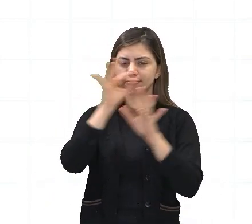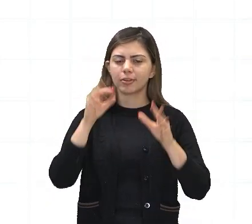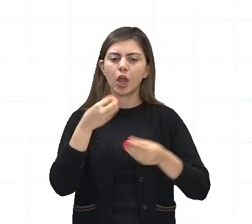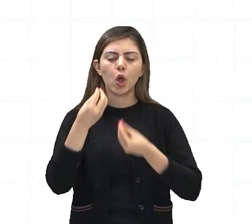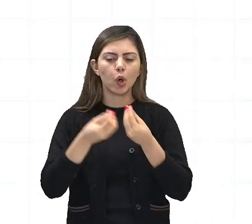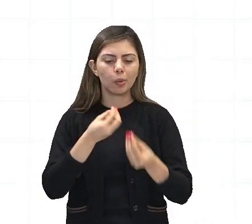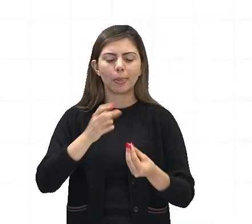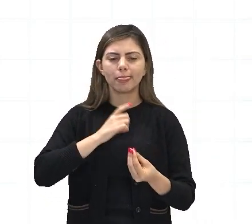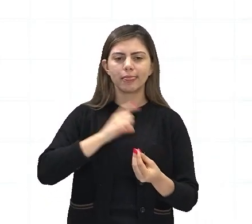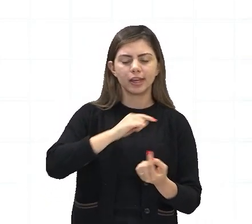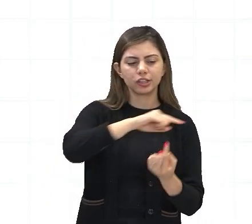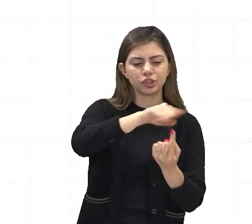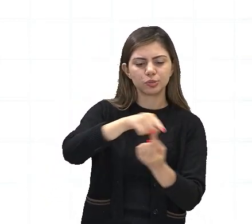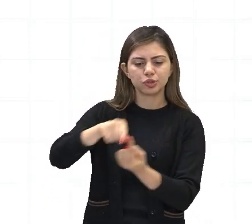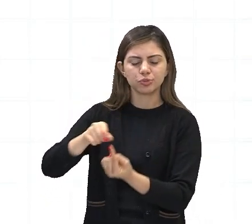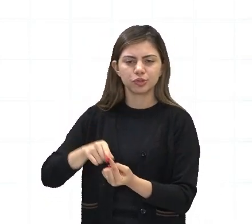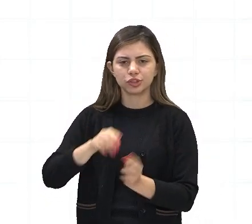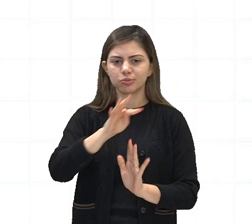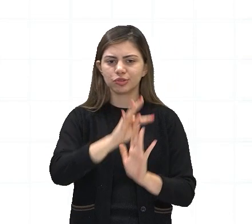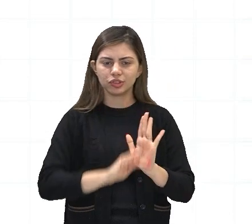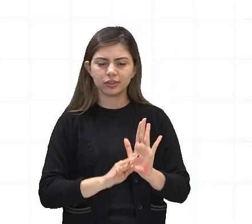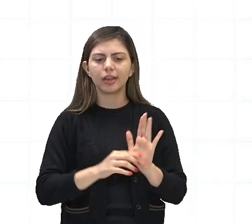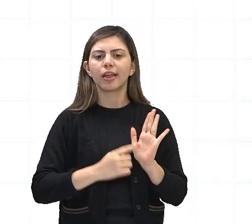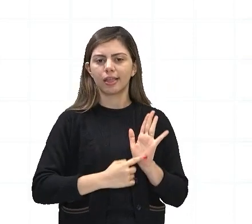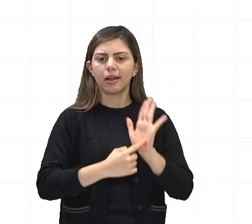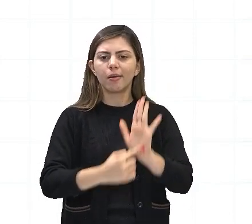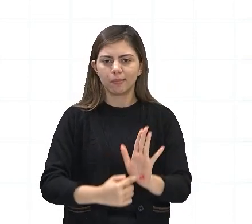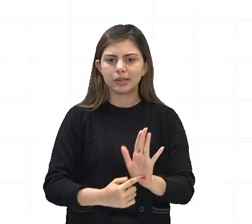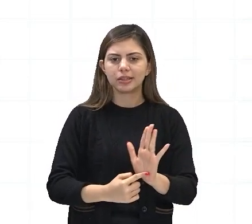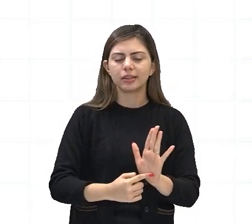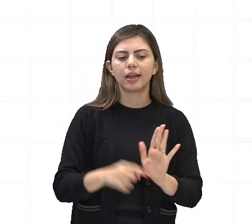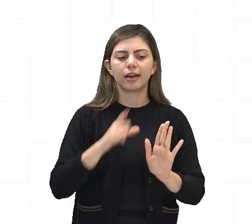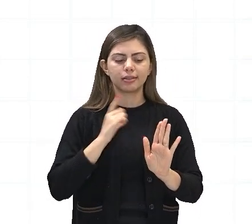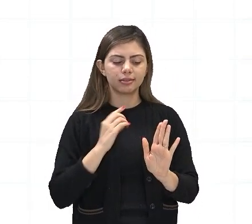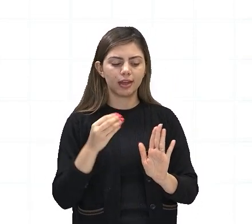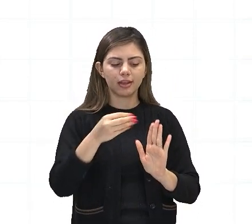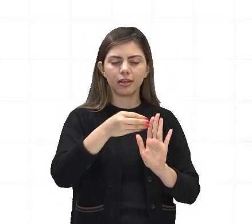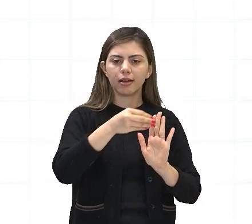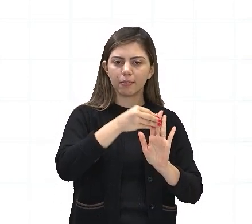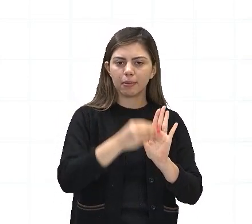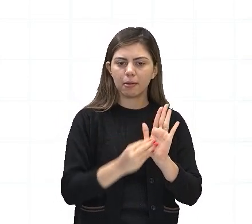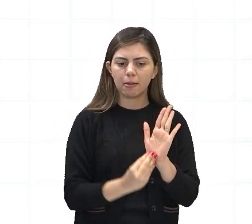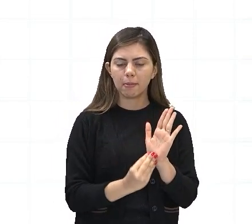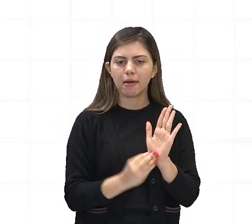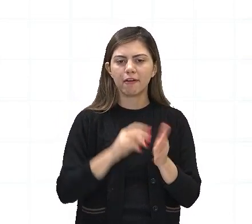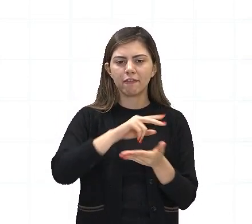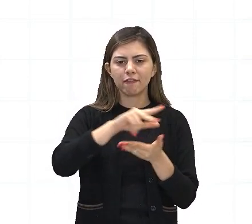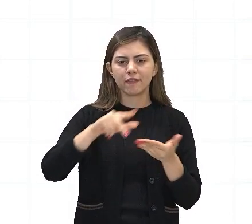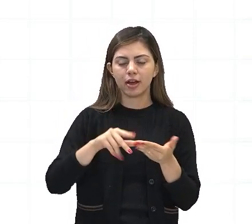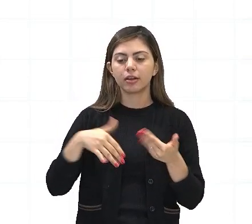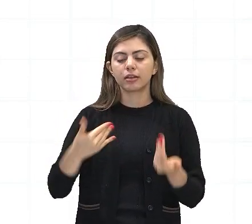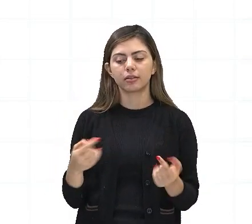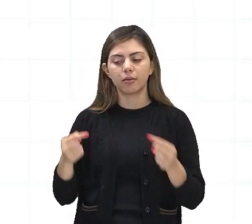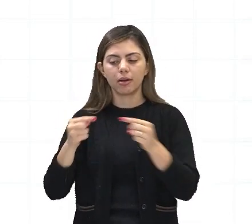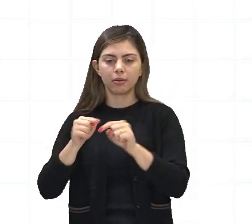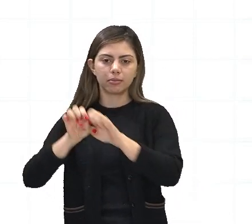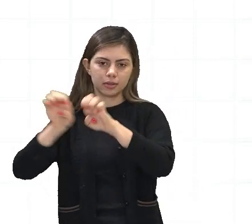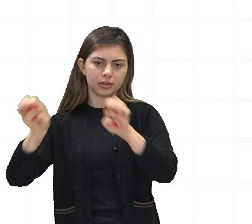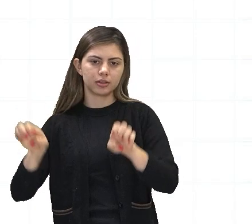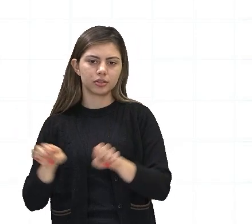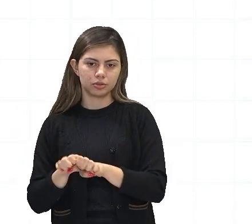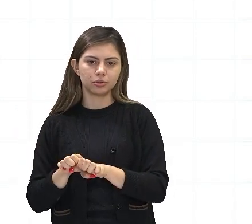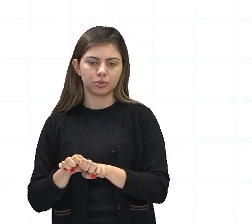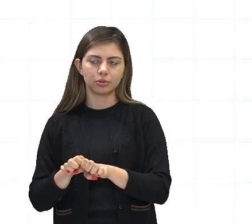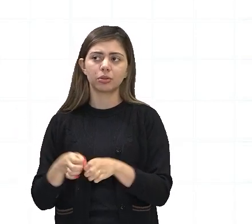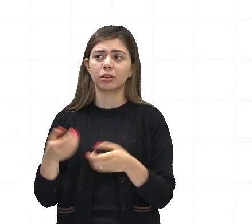formas em que o texto vai se apresentar e que vai ser de acordo com essa estrutura, com